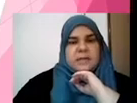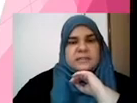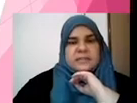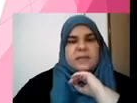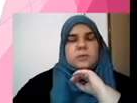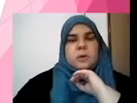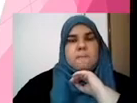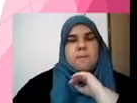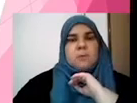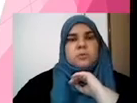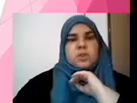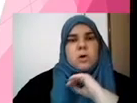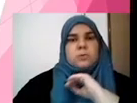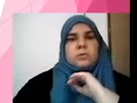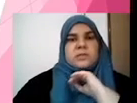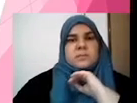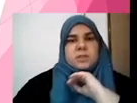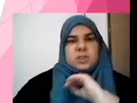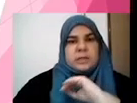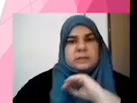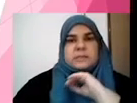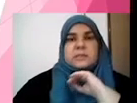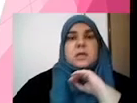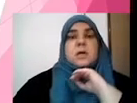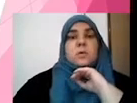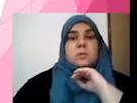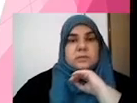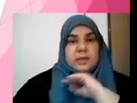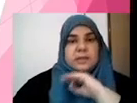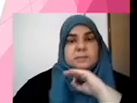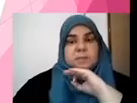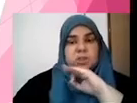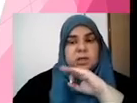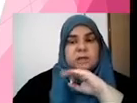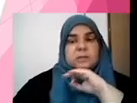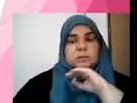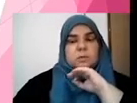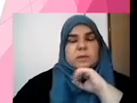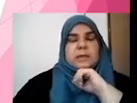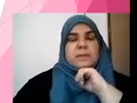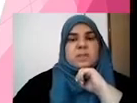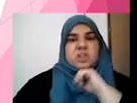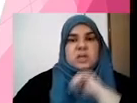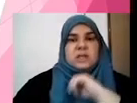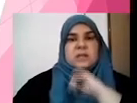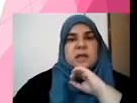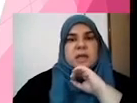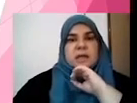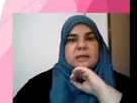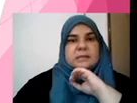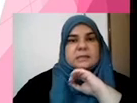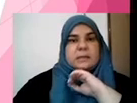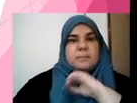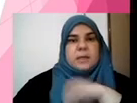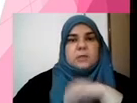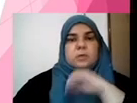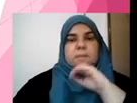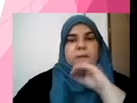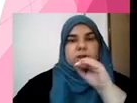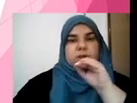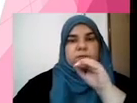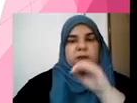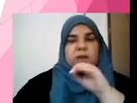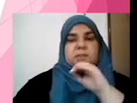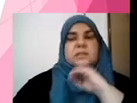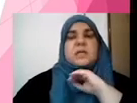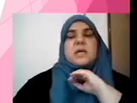é baricentro? É o ponto de encontro das medianas. 3 medianas. O que é mediana? É aquele segmento que